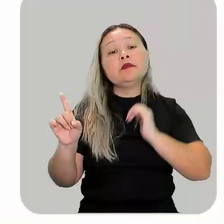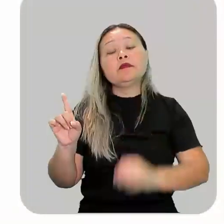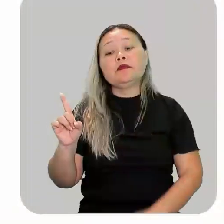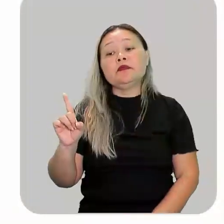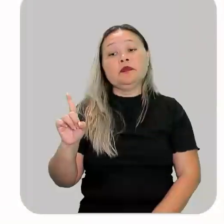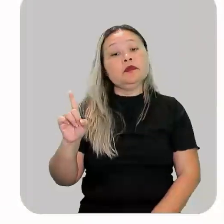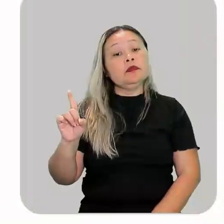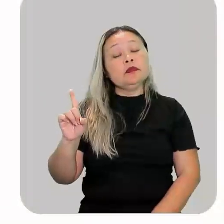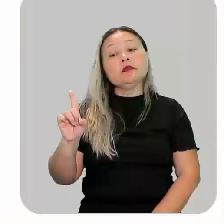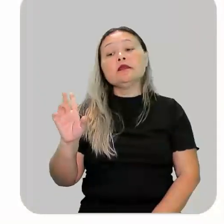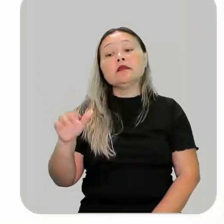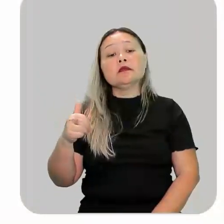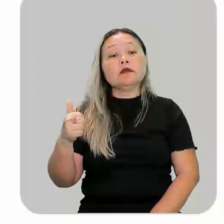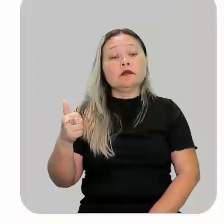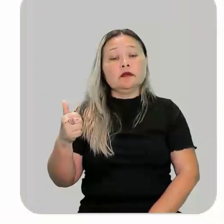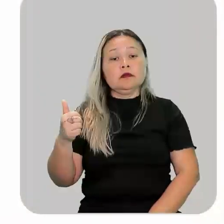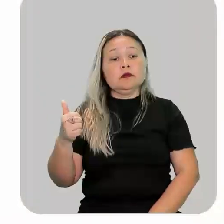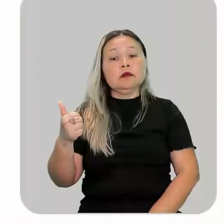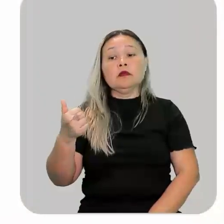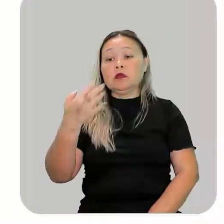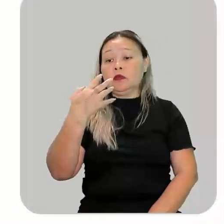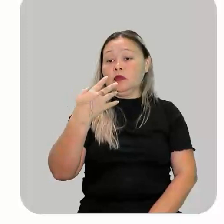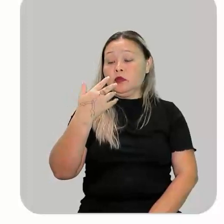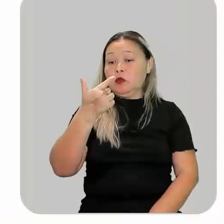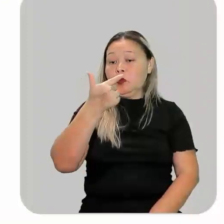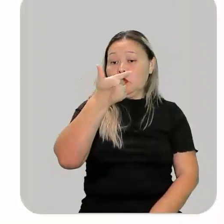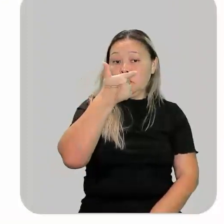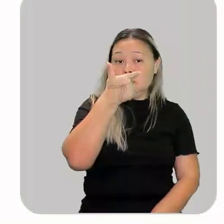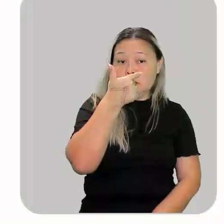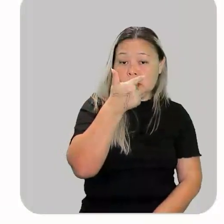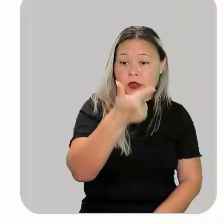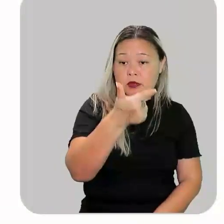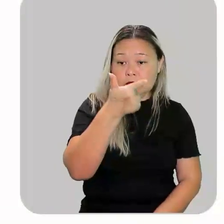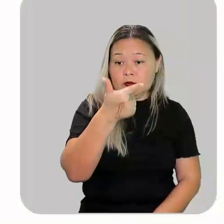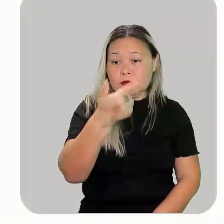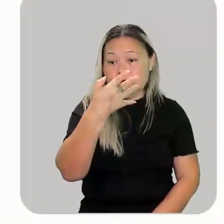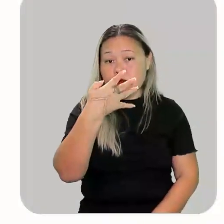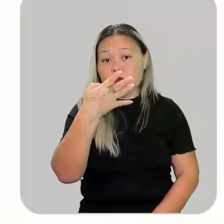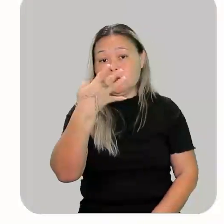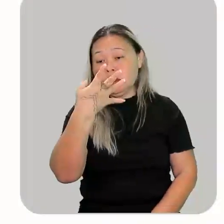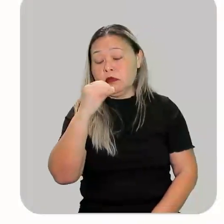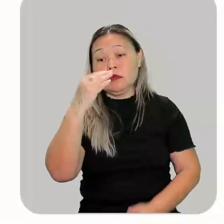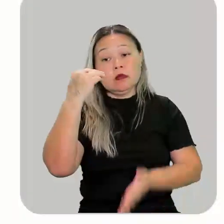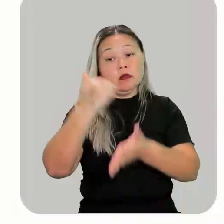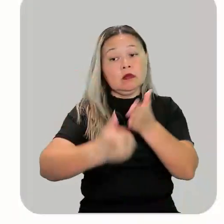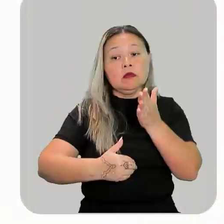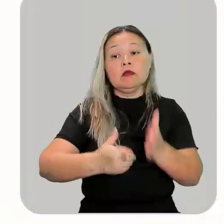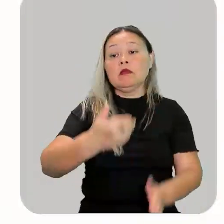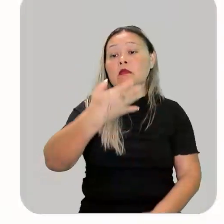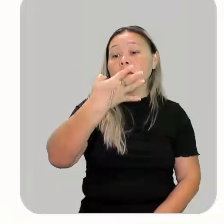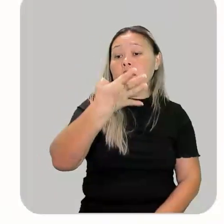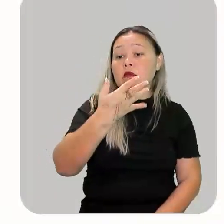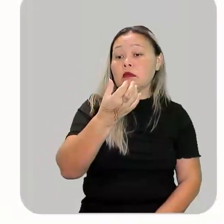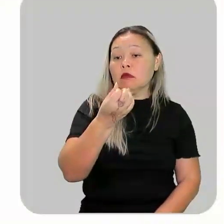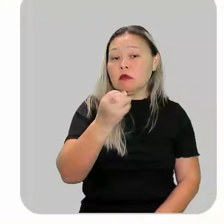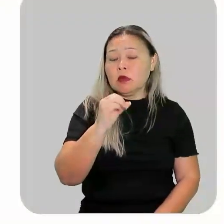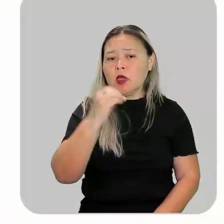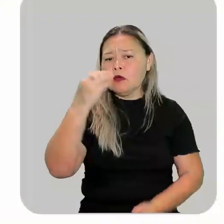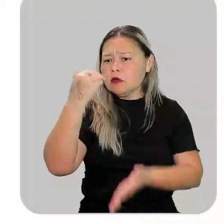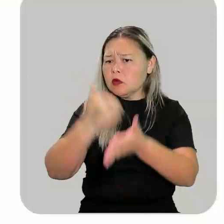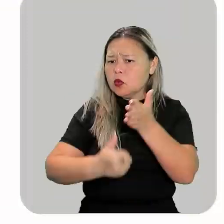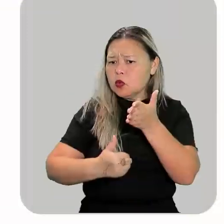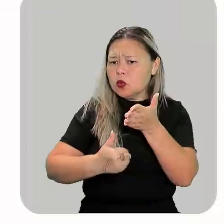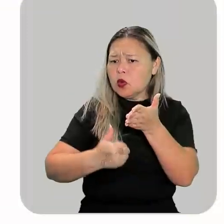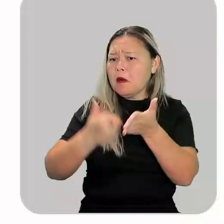alternativa, né? A gente vai lá. A gente estava com? 2.240. Menos quem? 460. Ah, mas é só fazendo